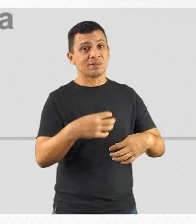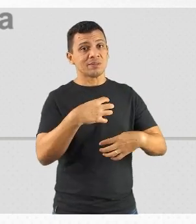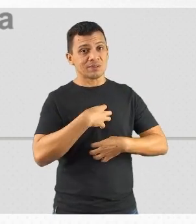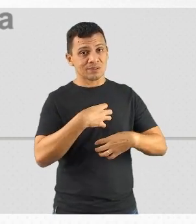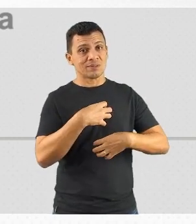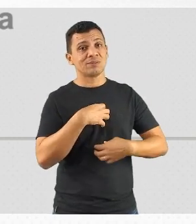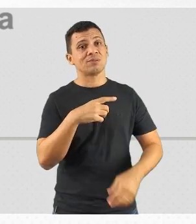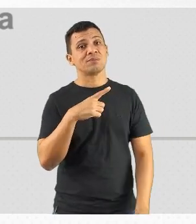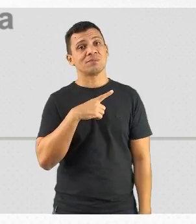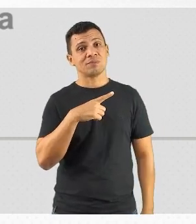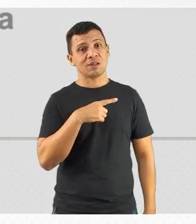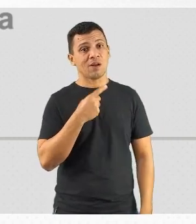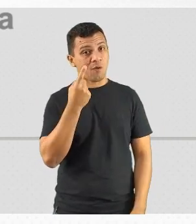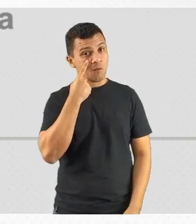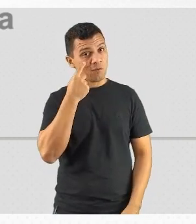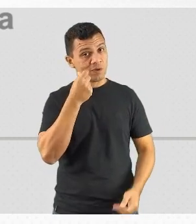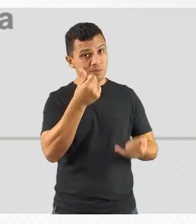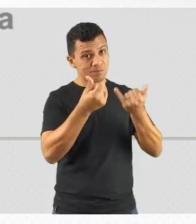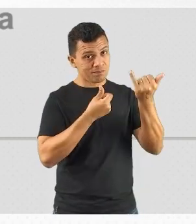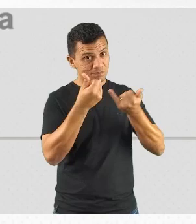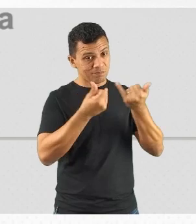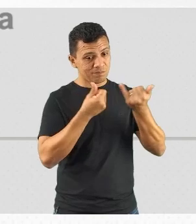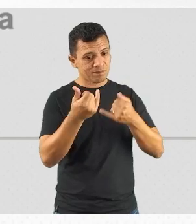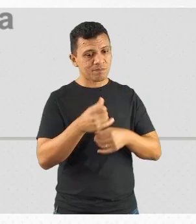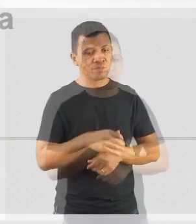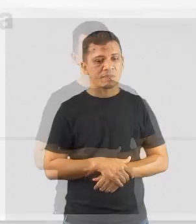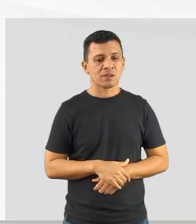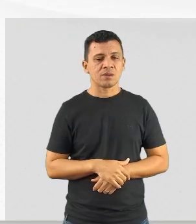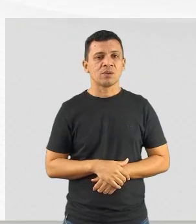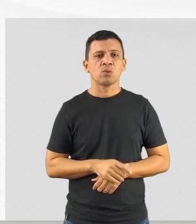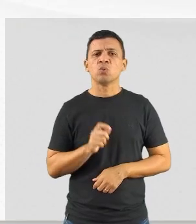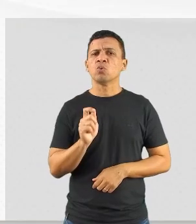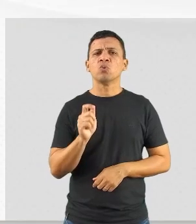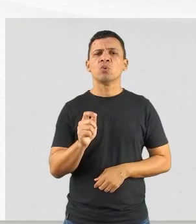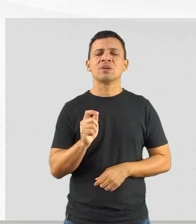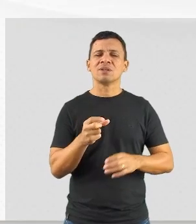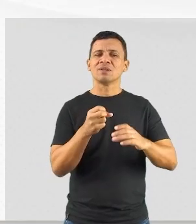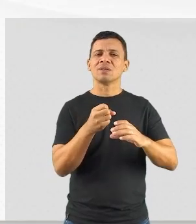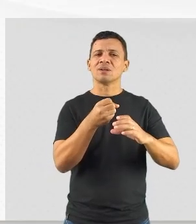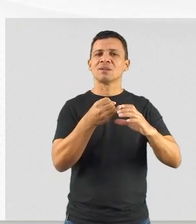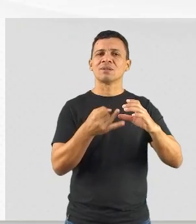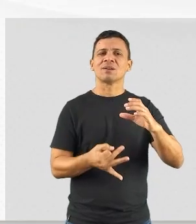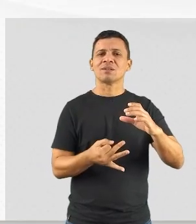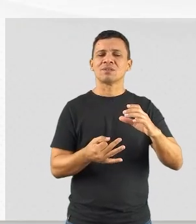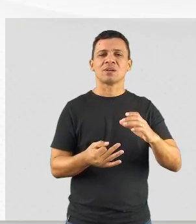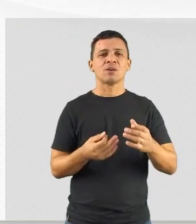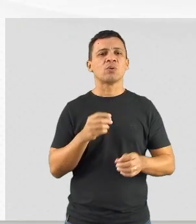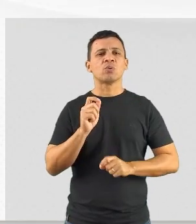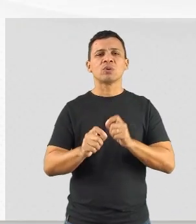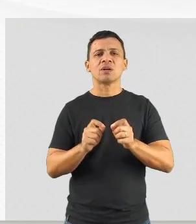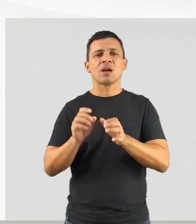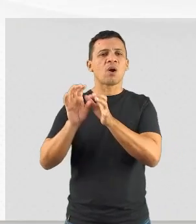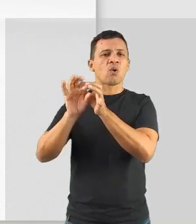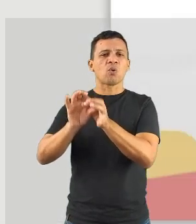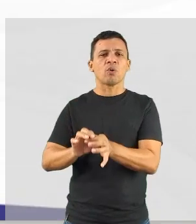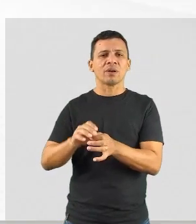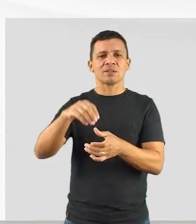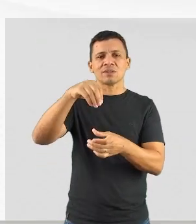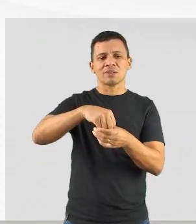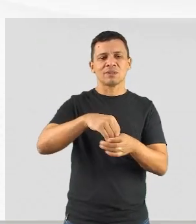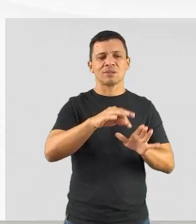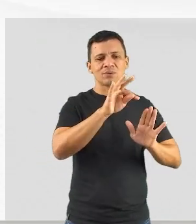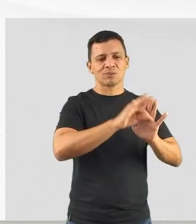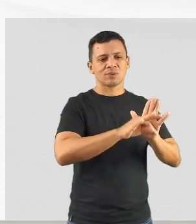essas informações que foram apresentadas. Desse trecho, né, o que garante essa coerência interna dentro do texto? E aí a gente